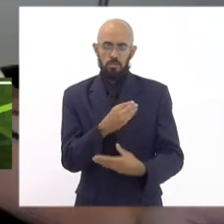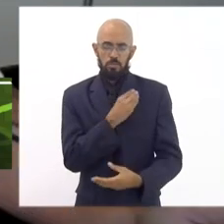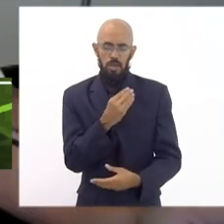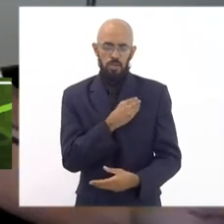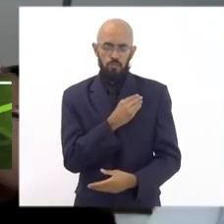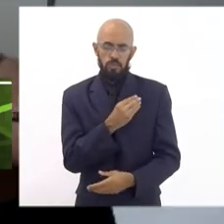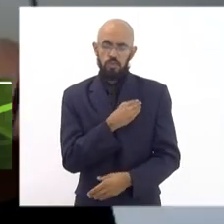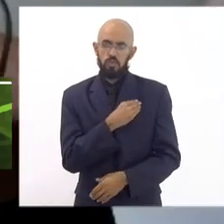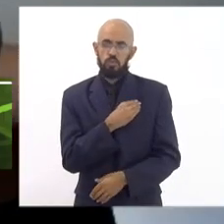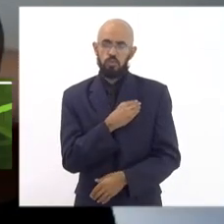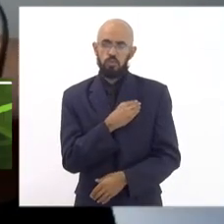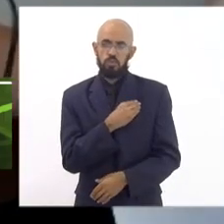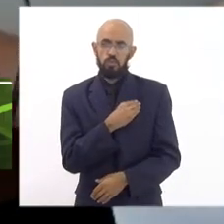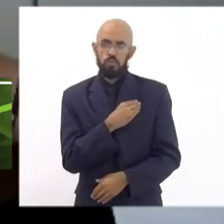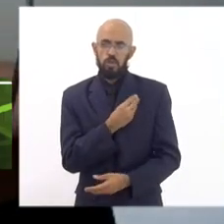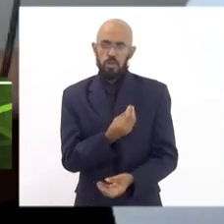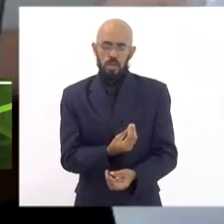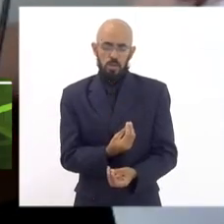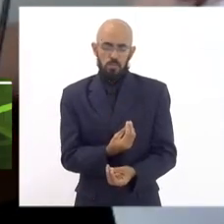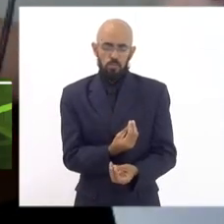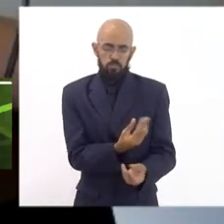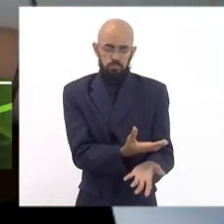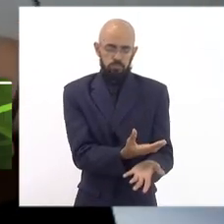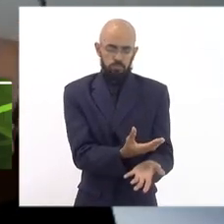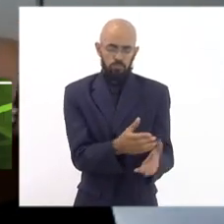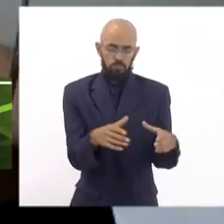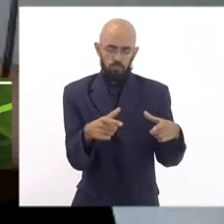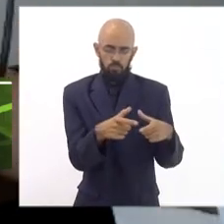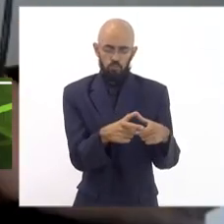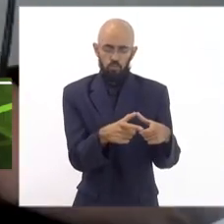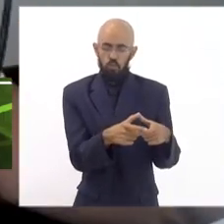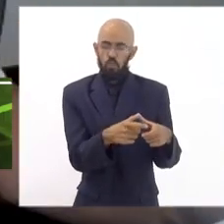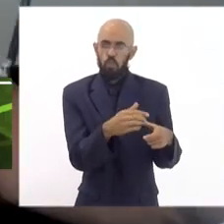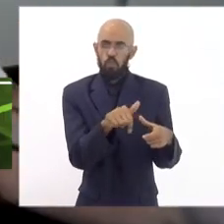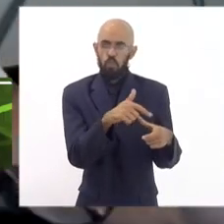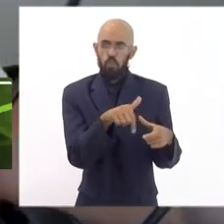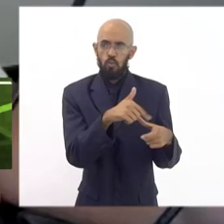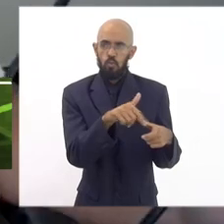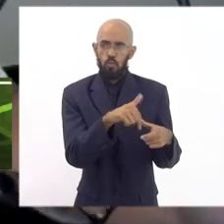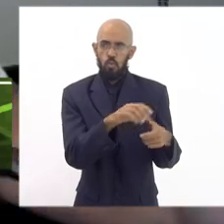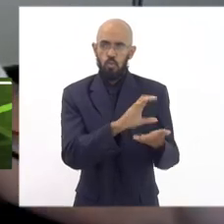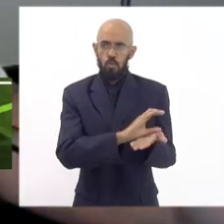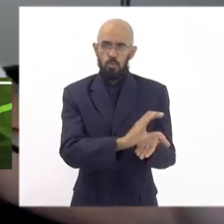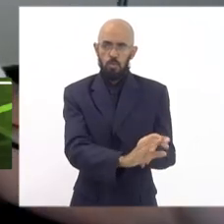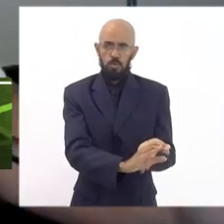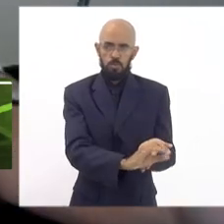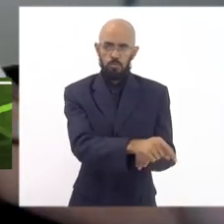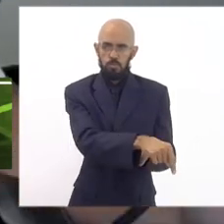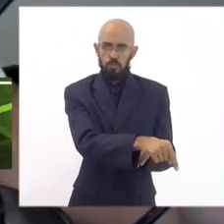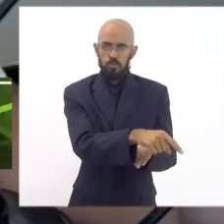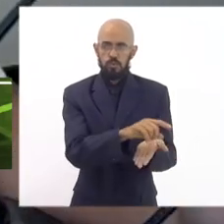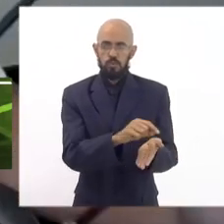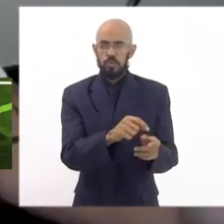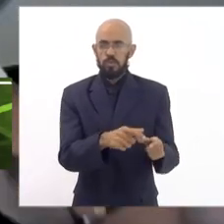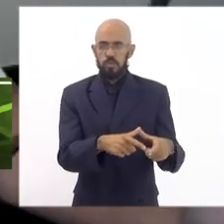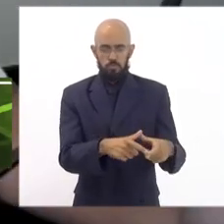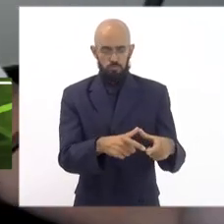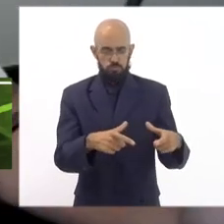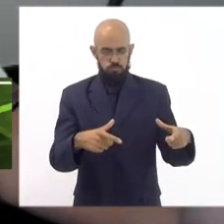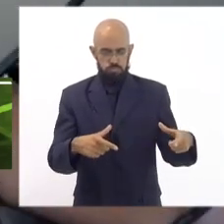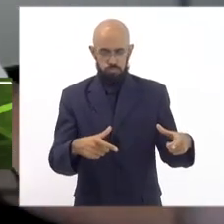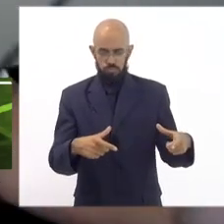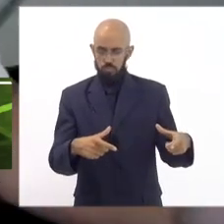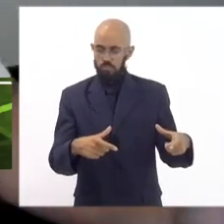benefício que é custeado por uma determinada fonte, né? E esse benefício passa a ser